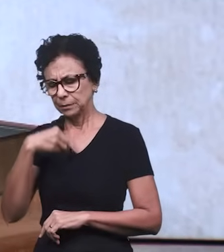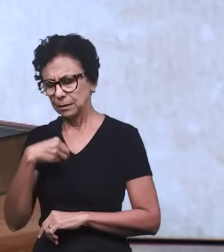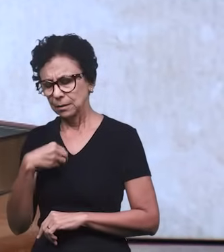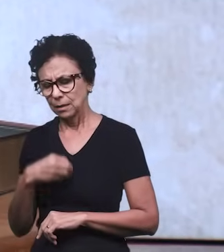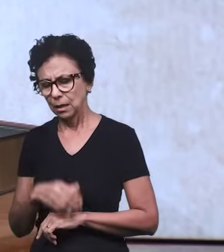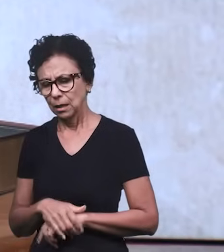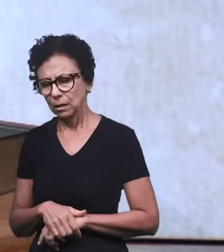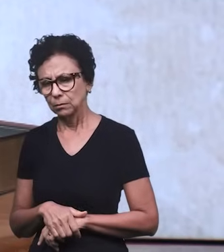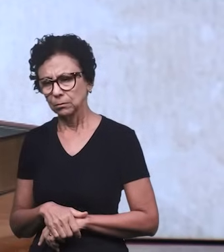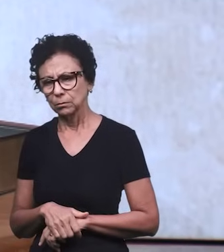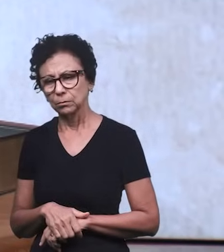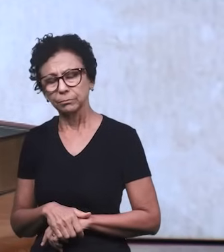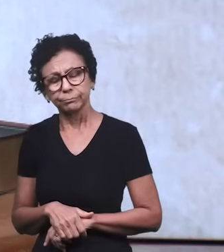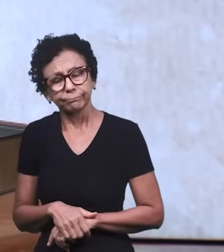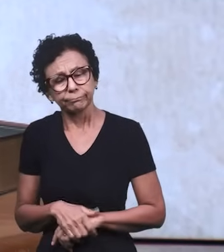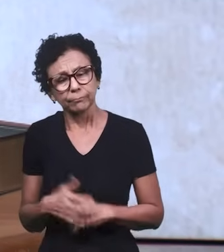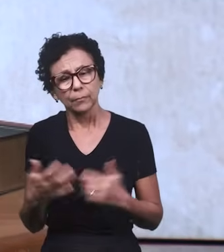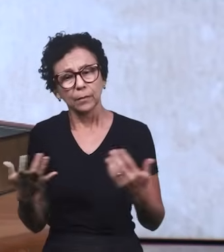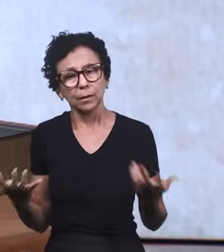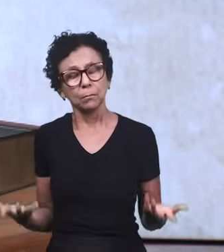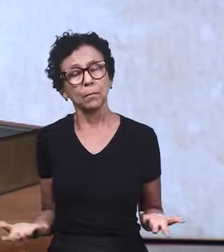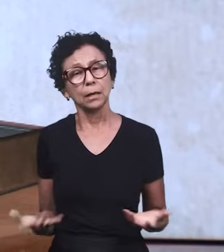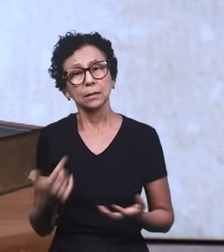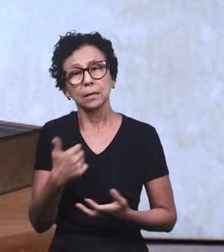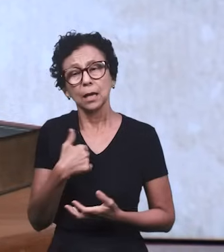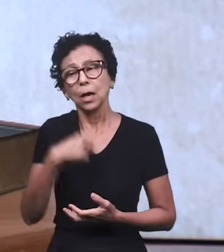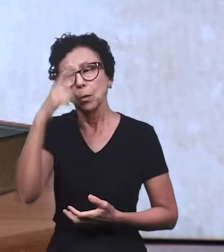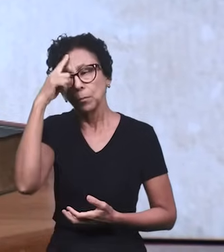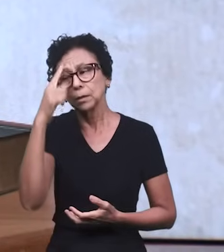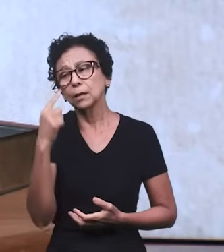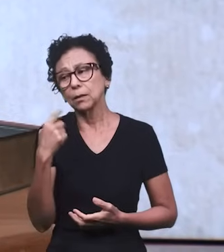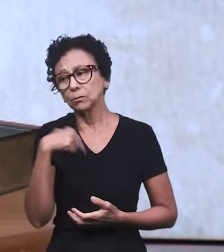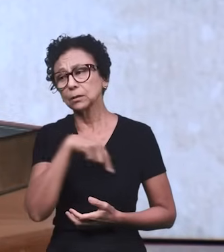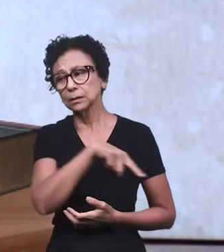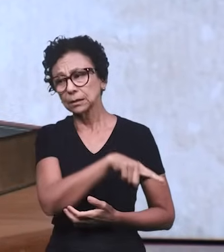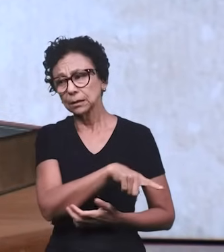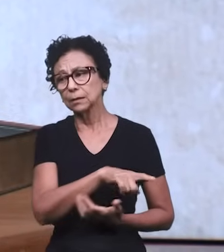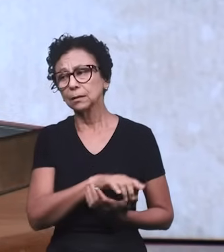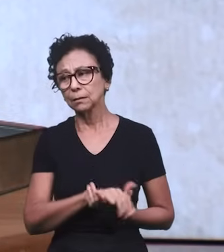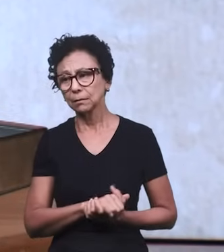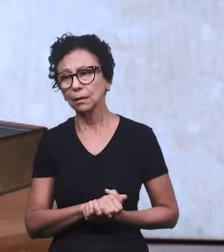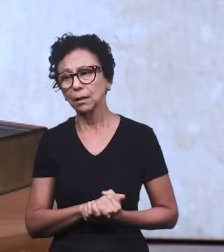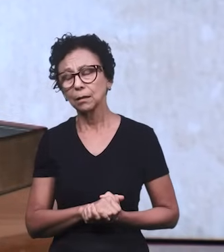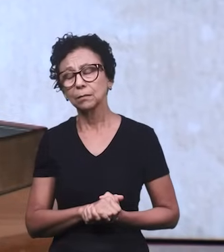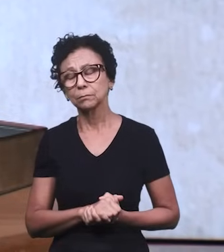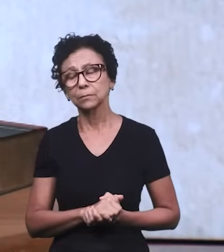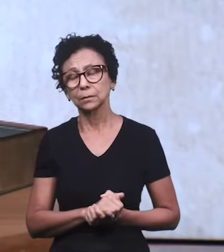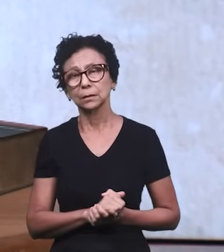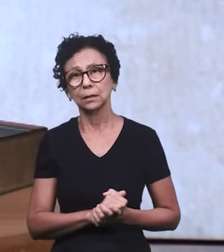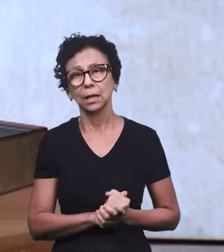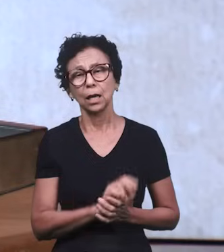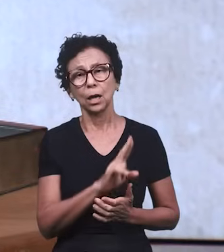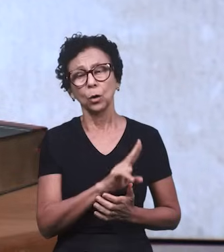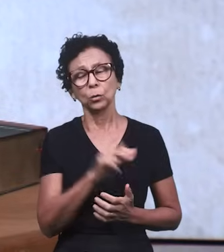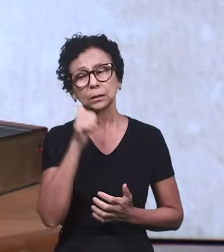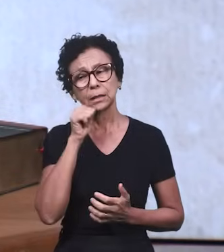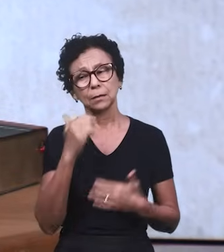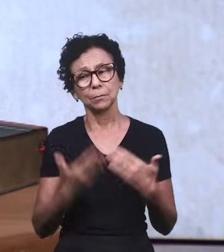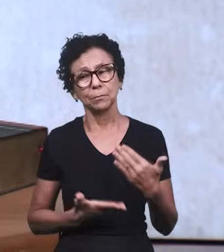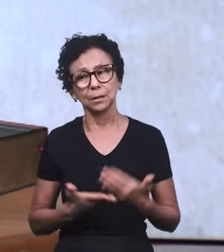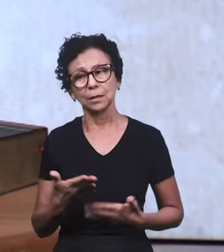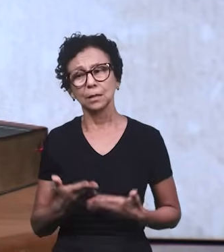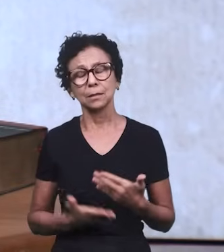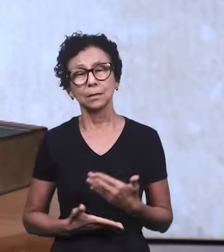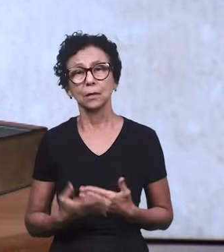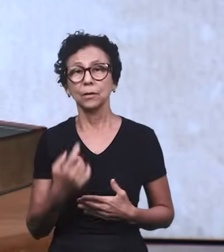meu agravo seja sobre ti minha serva pus Eu em Teu regaço vendo ela agora que